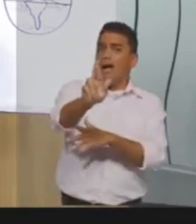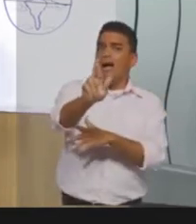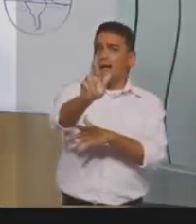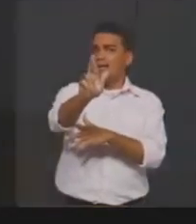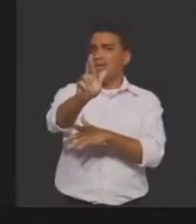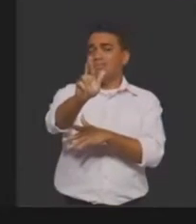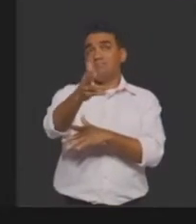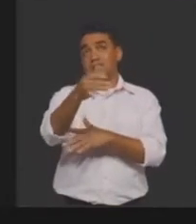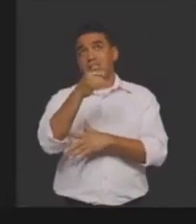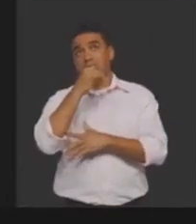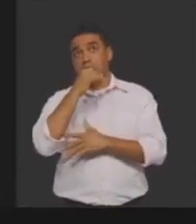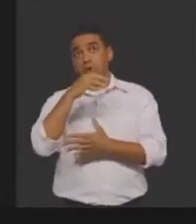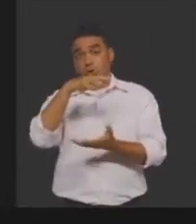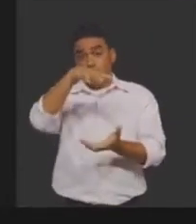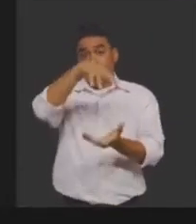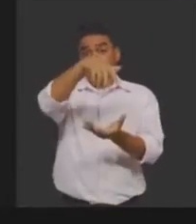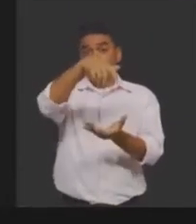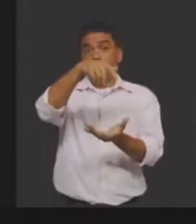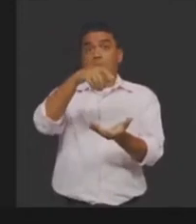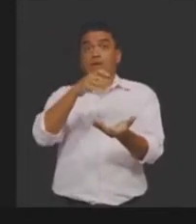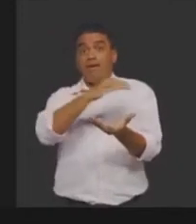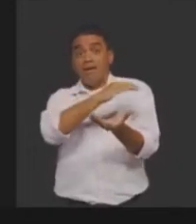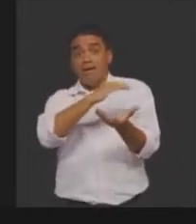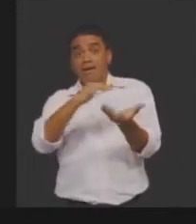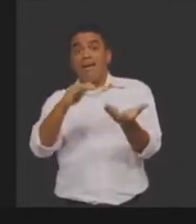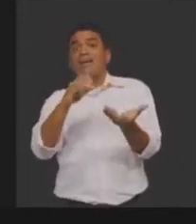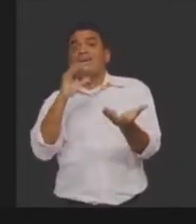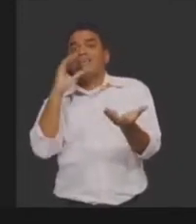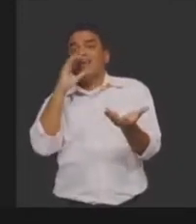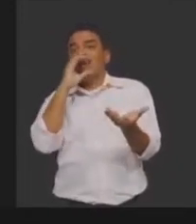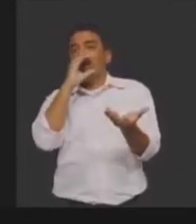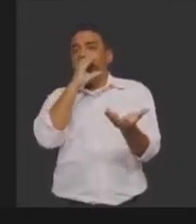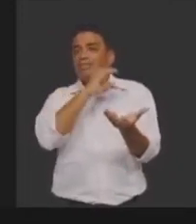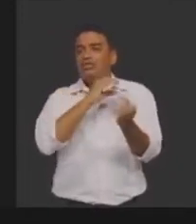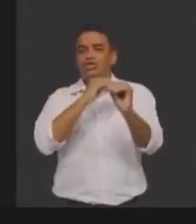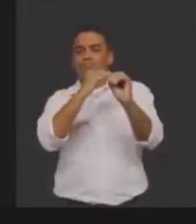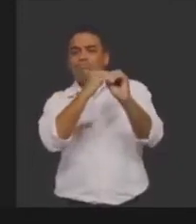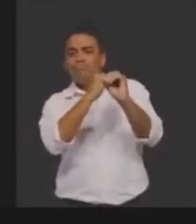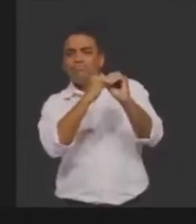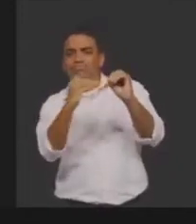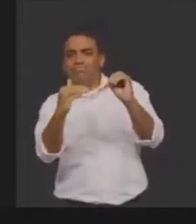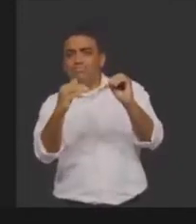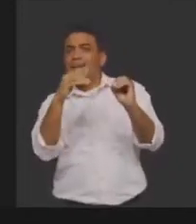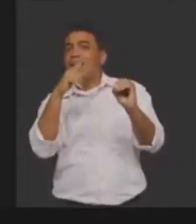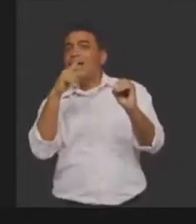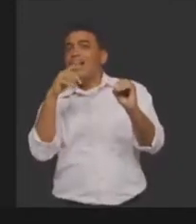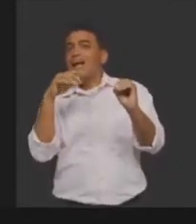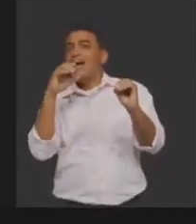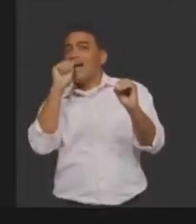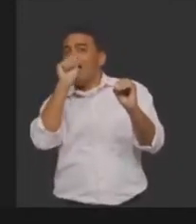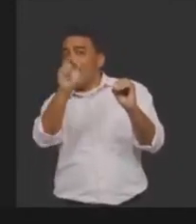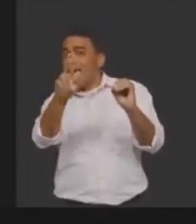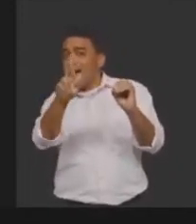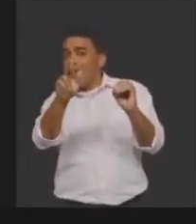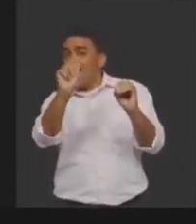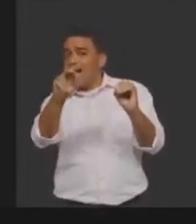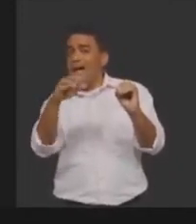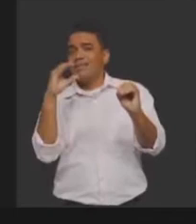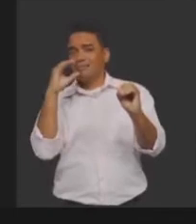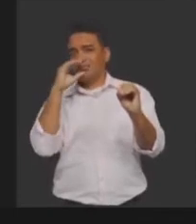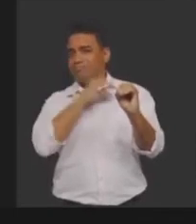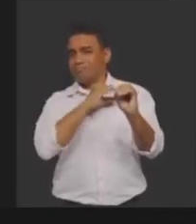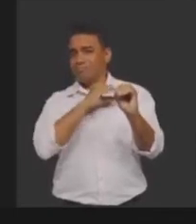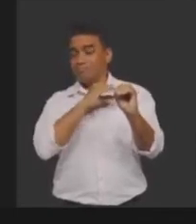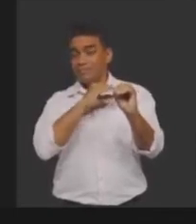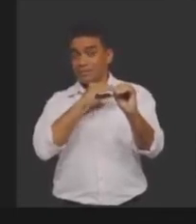forem formadas numa região mais quente do planeta, você vai ter massas de ar quentes. Se ela for formada numa região que